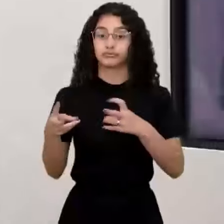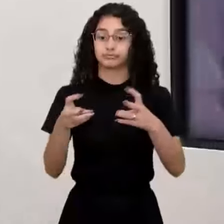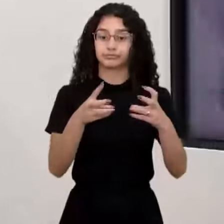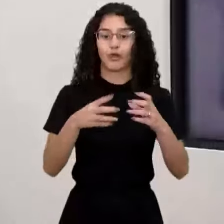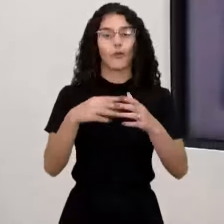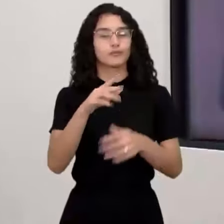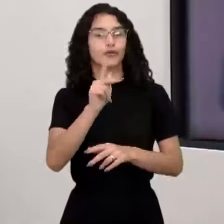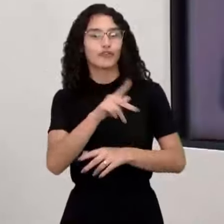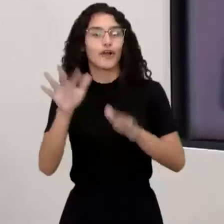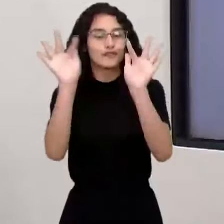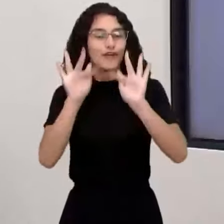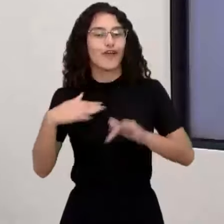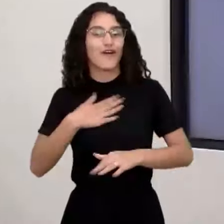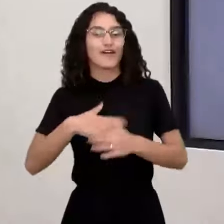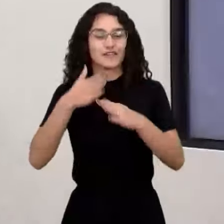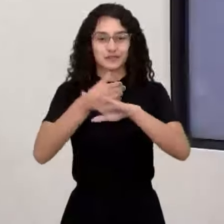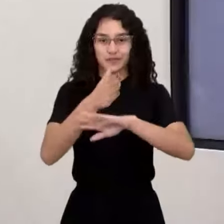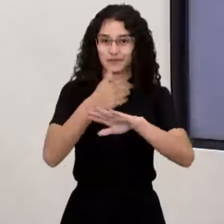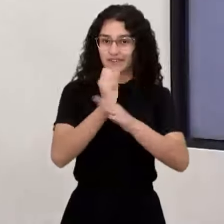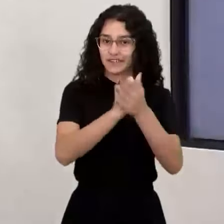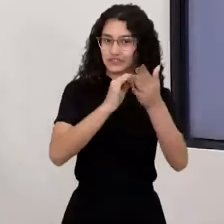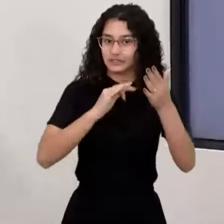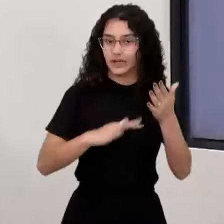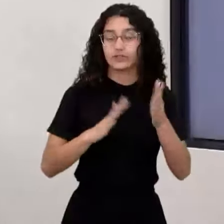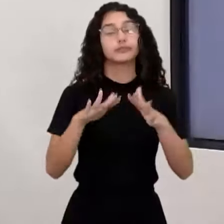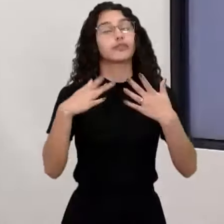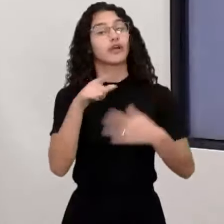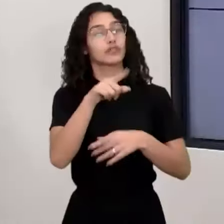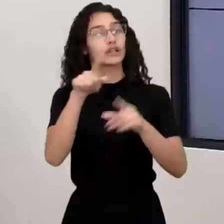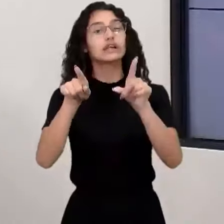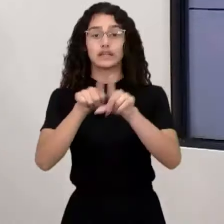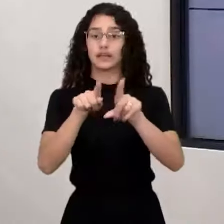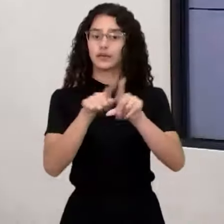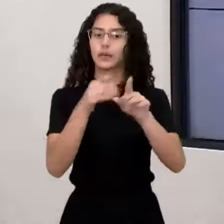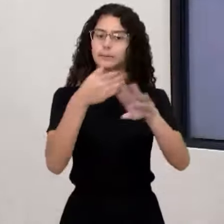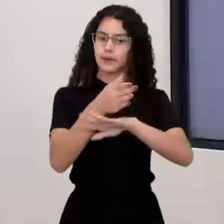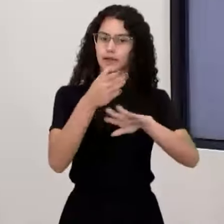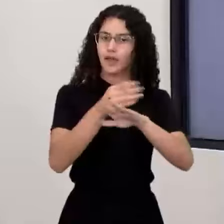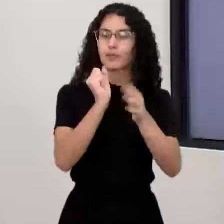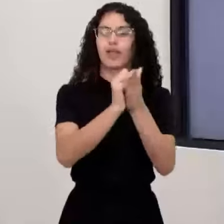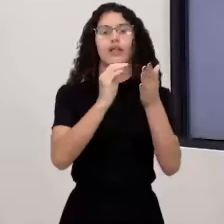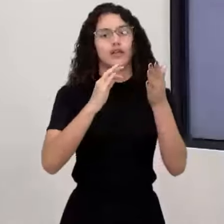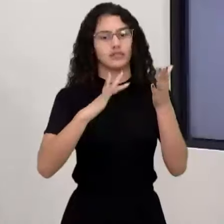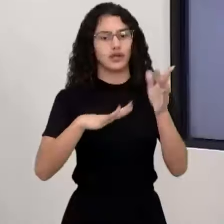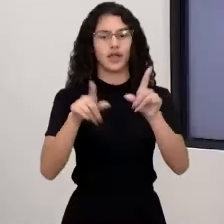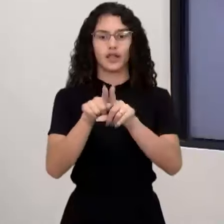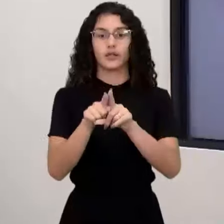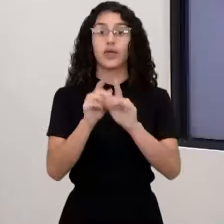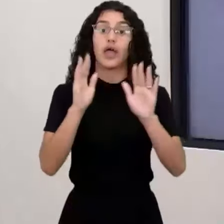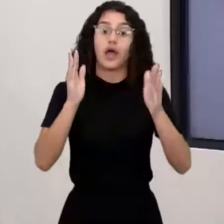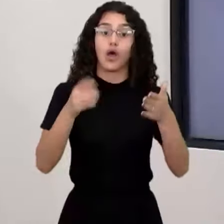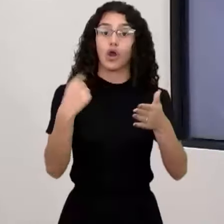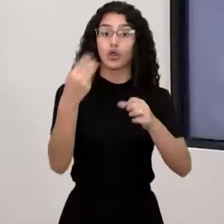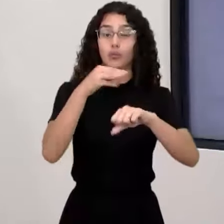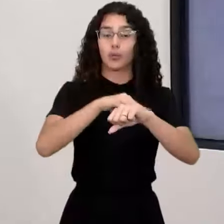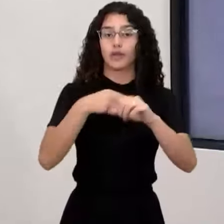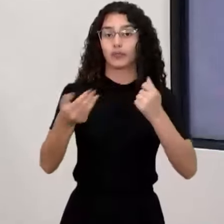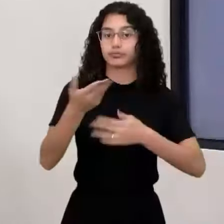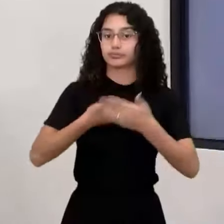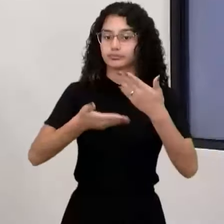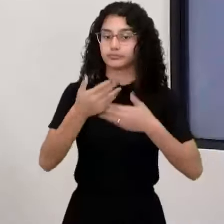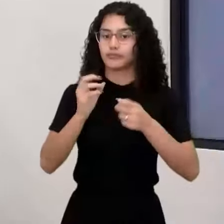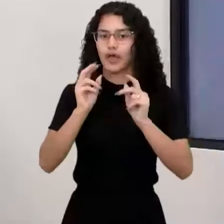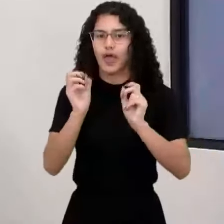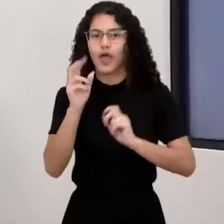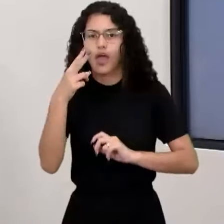Professora é feliz e gosta de participar das atividades. Assim vocês também participem das atividades e chegamos no nosso momento da interação.